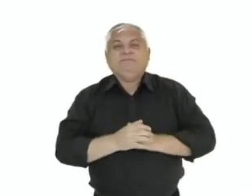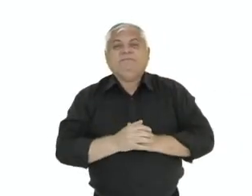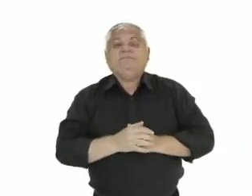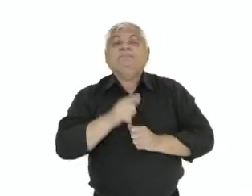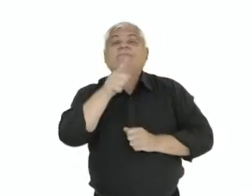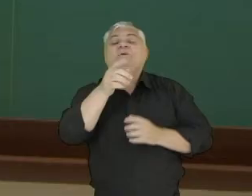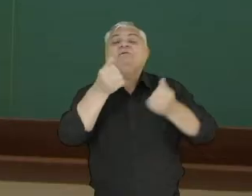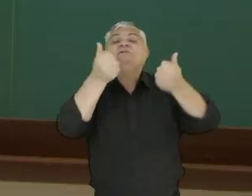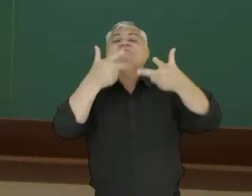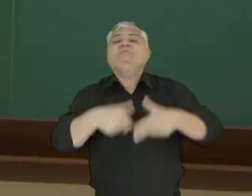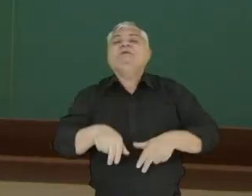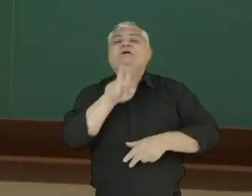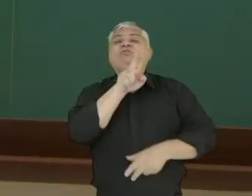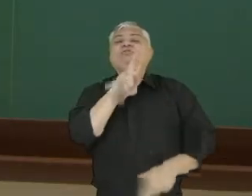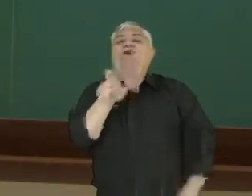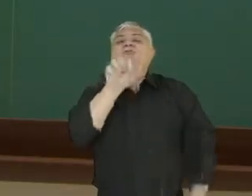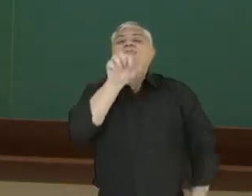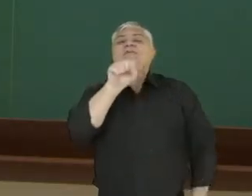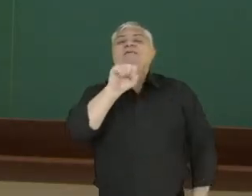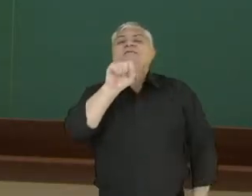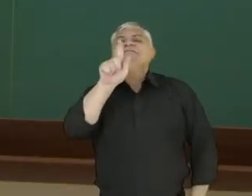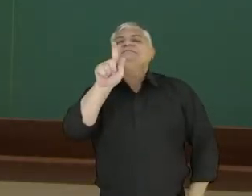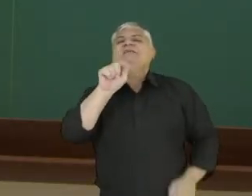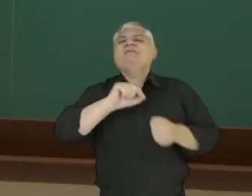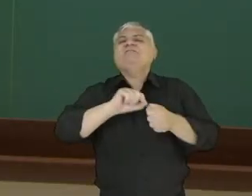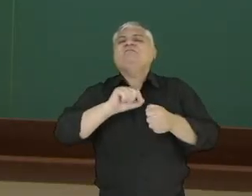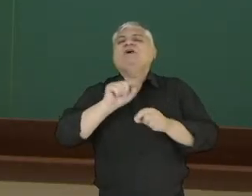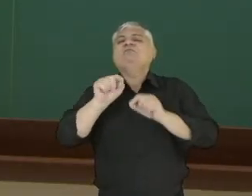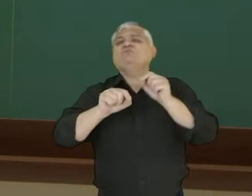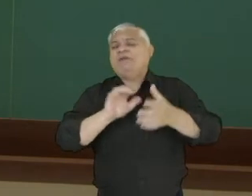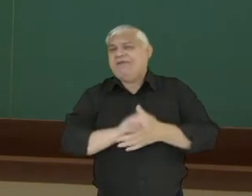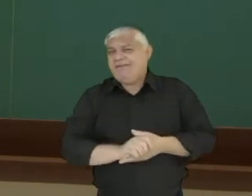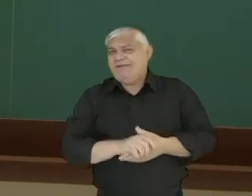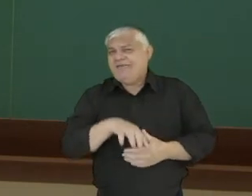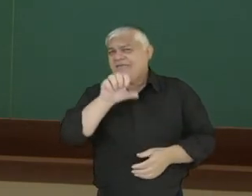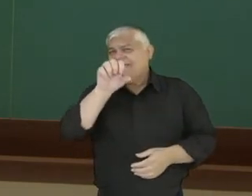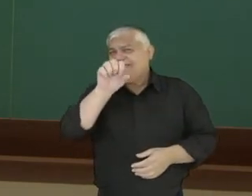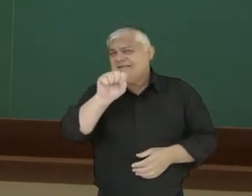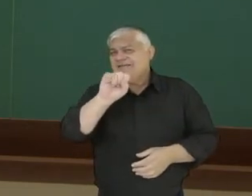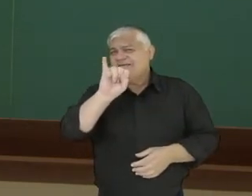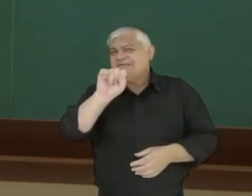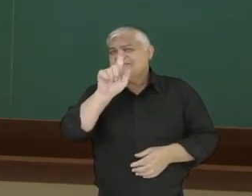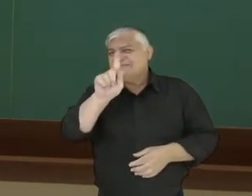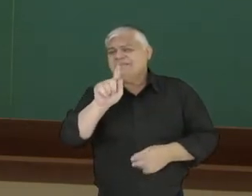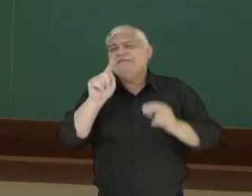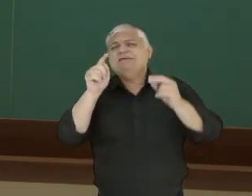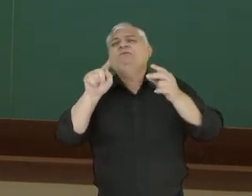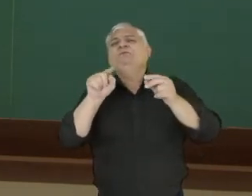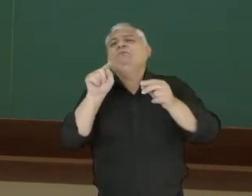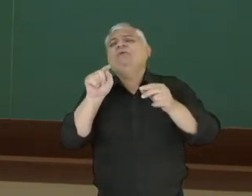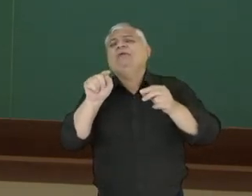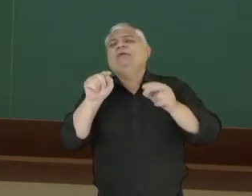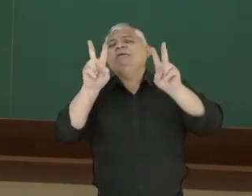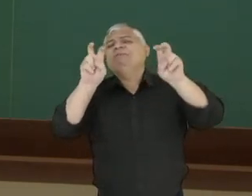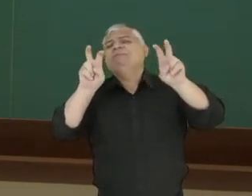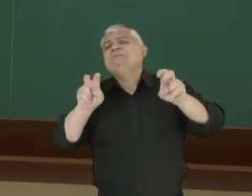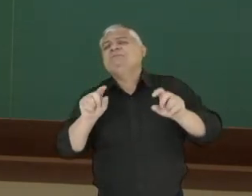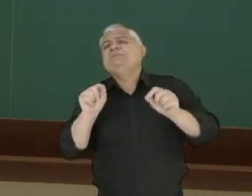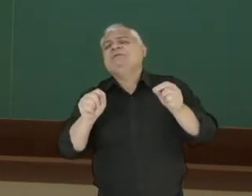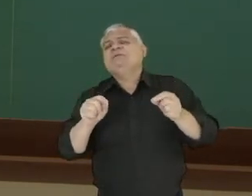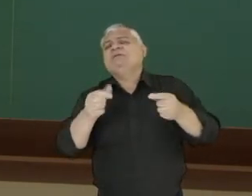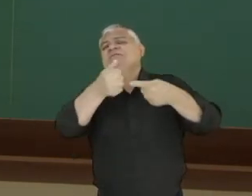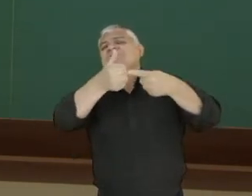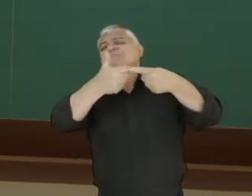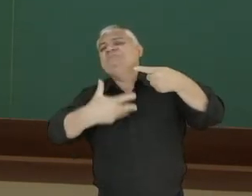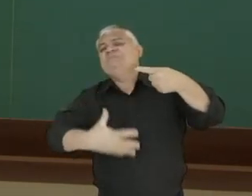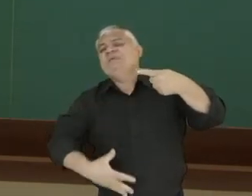SIG, Sistema de Informações Geográficas. Com base em tudo que foi dito até o momento, diga o que é o SIG, esse Sistema